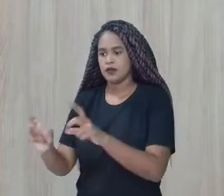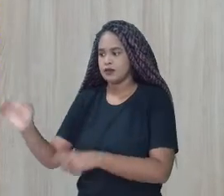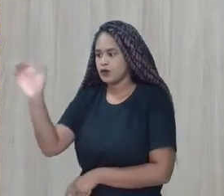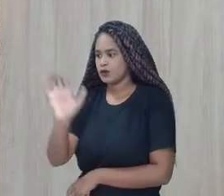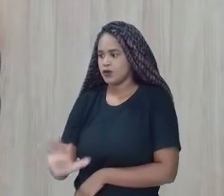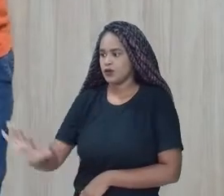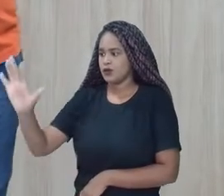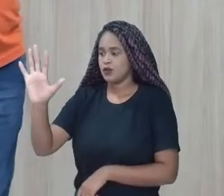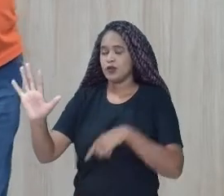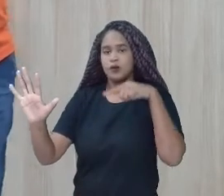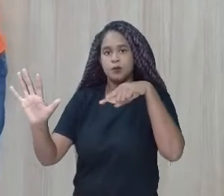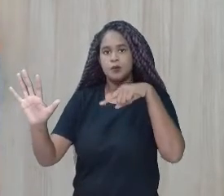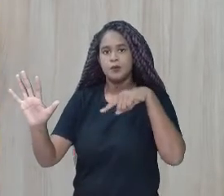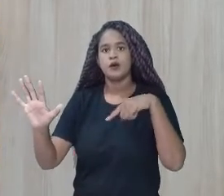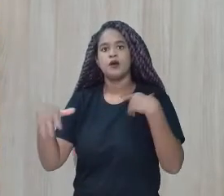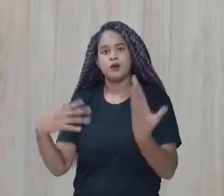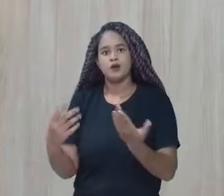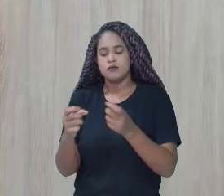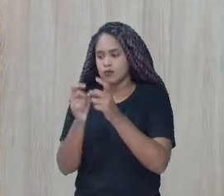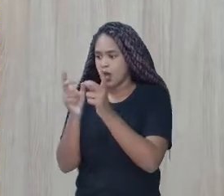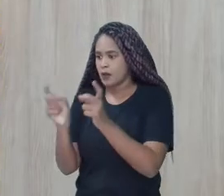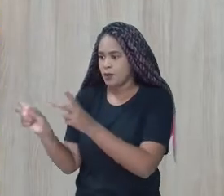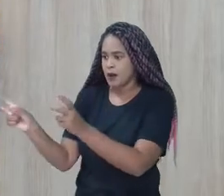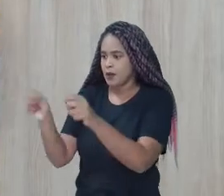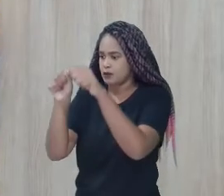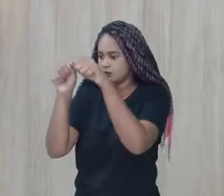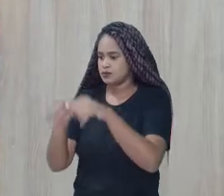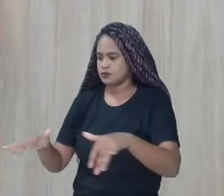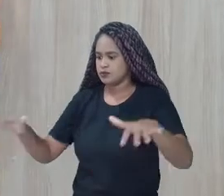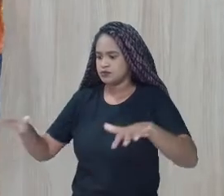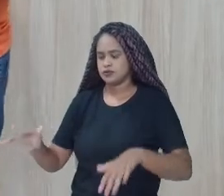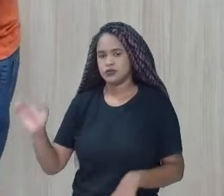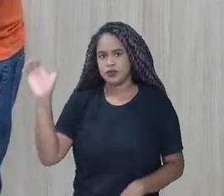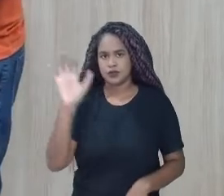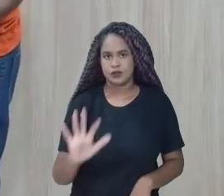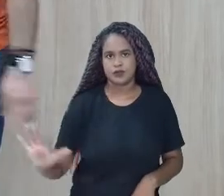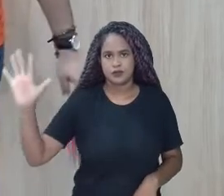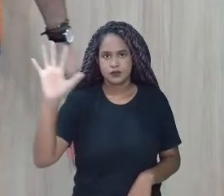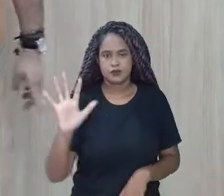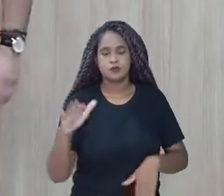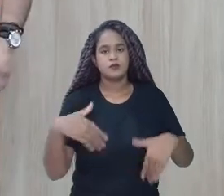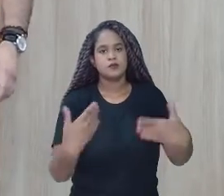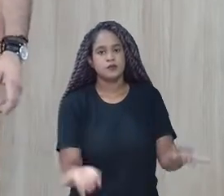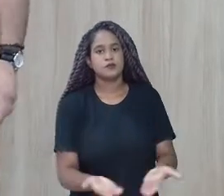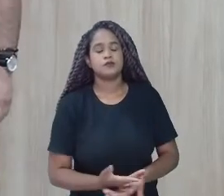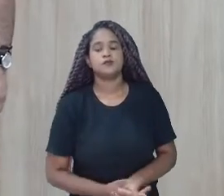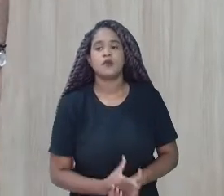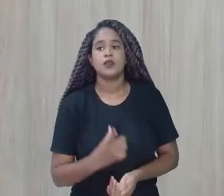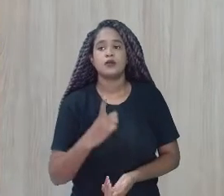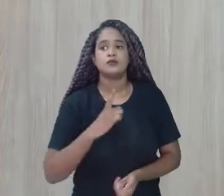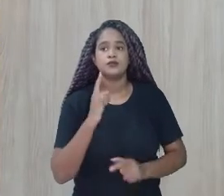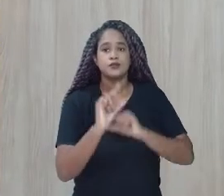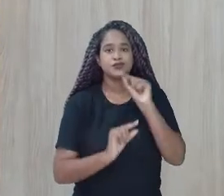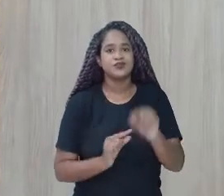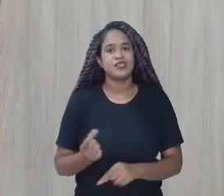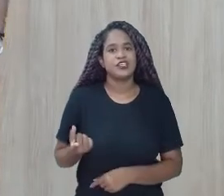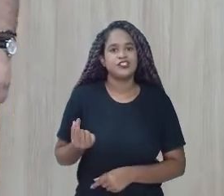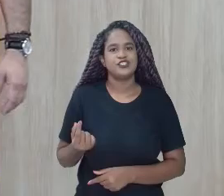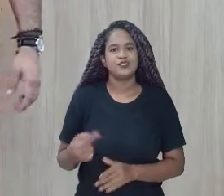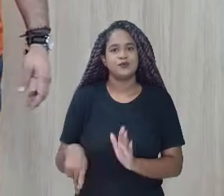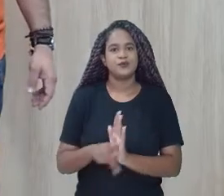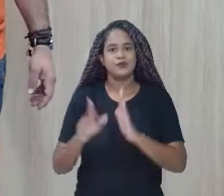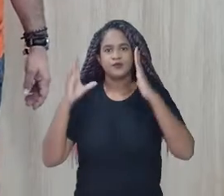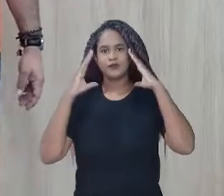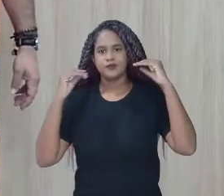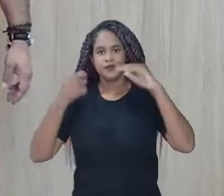pelo refino e distribuição no continente europeu ali. Então, havia muito capital holandês